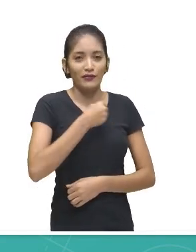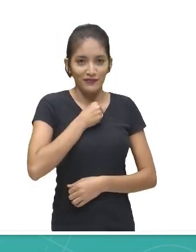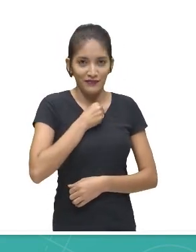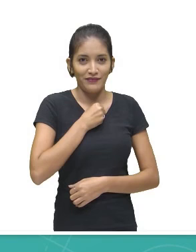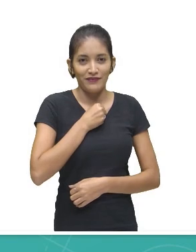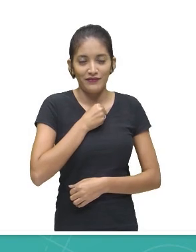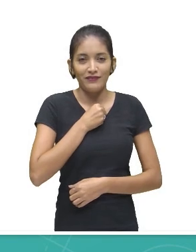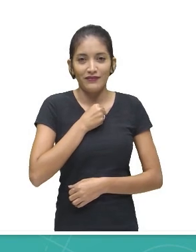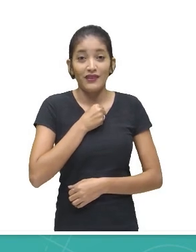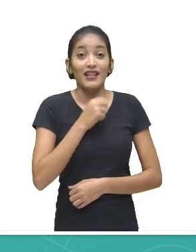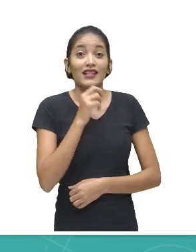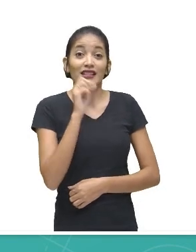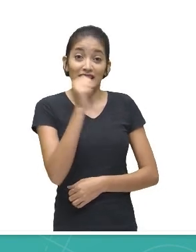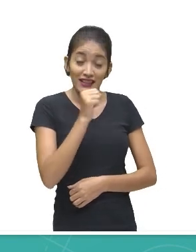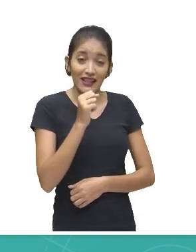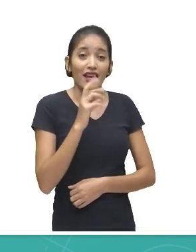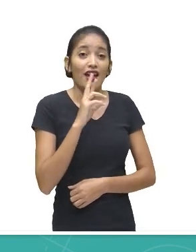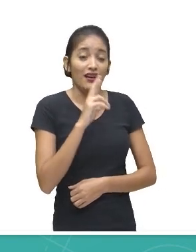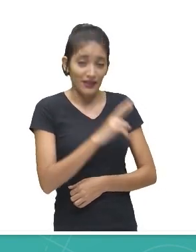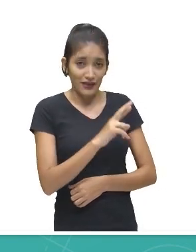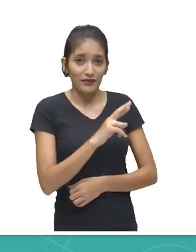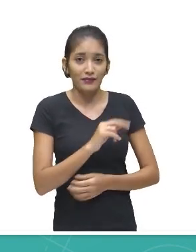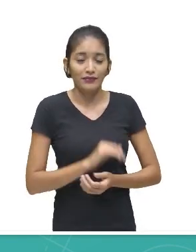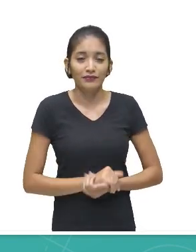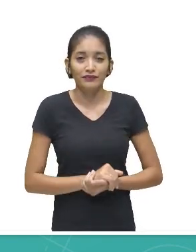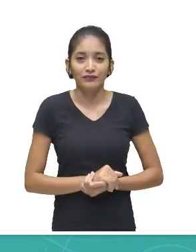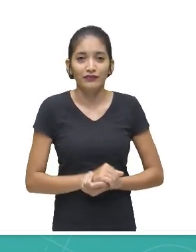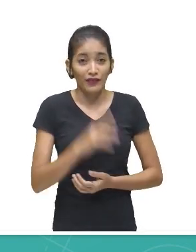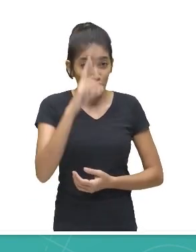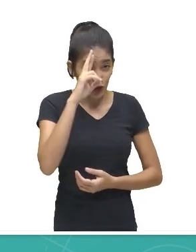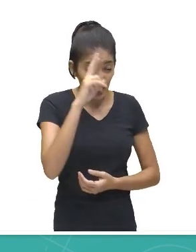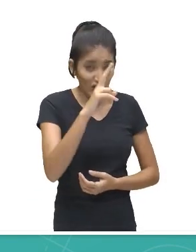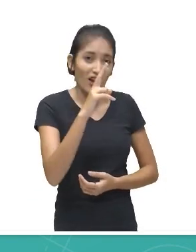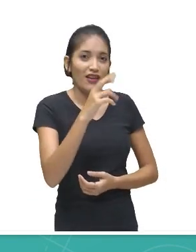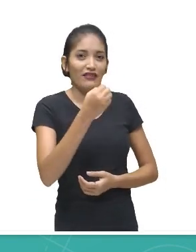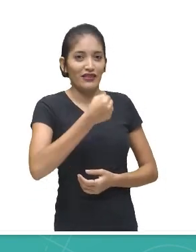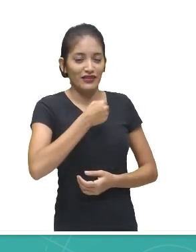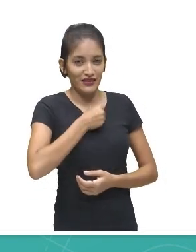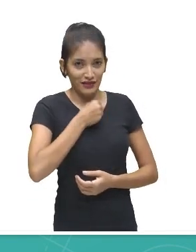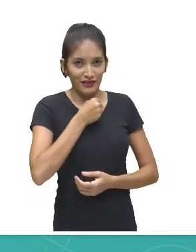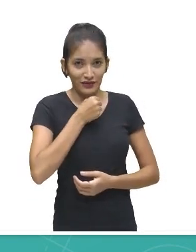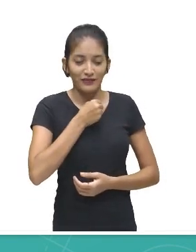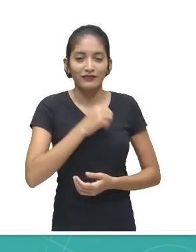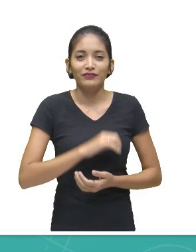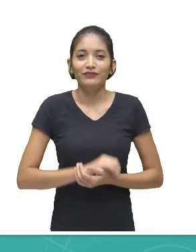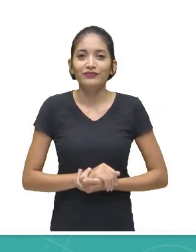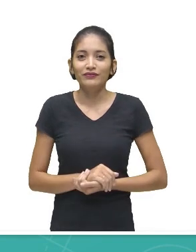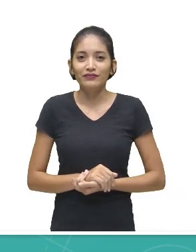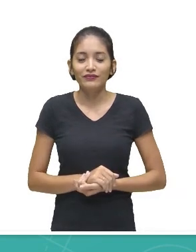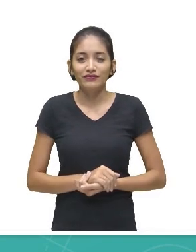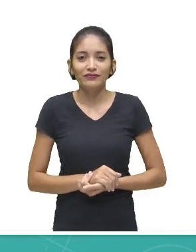resposta dele, né? Dele. Meu patrão é o Silvio Santos. Então, aqui eu tenho um ponto, bem aqui.